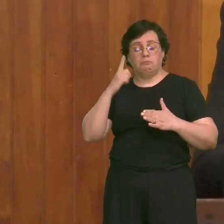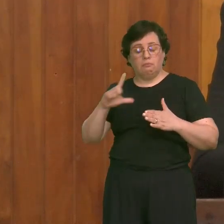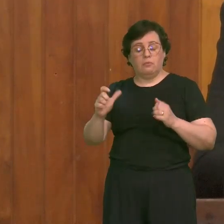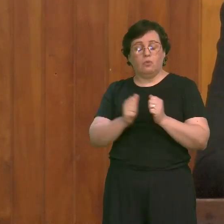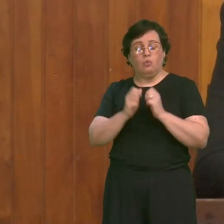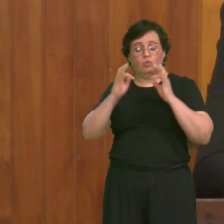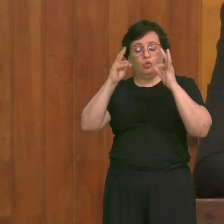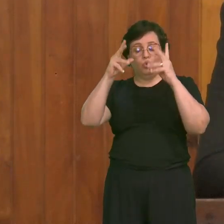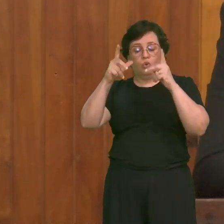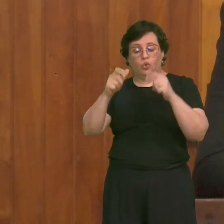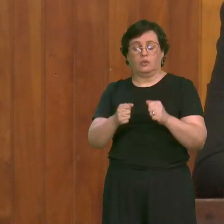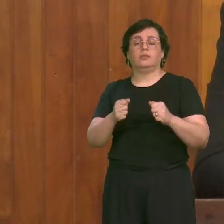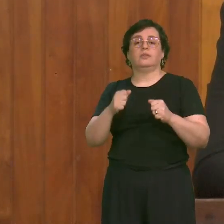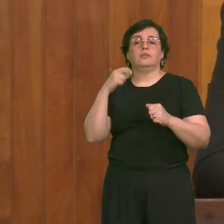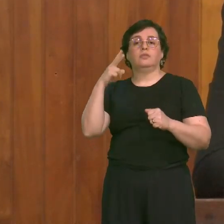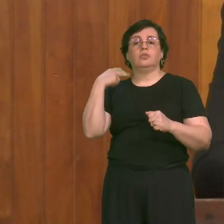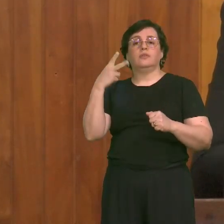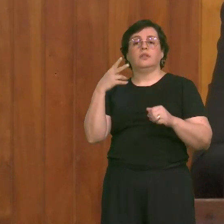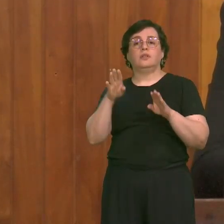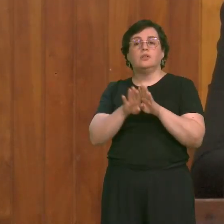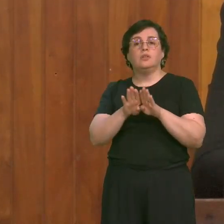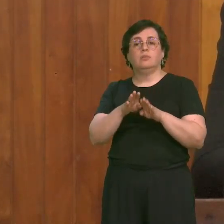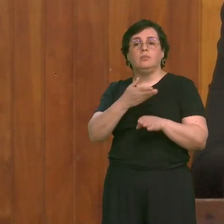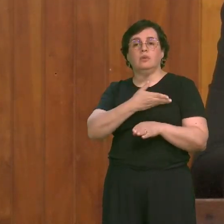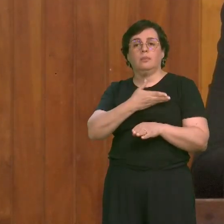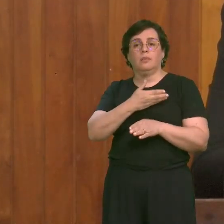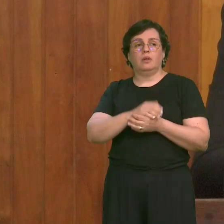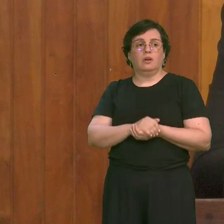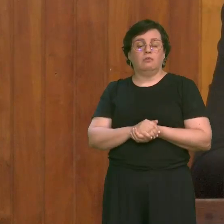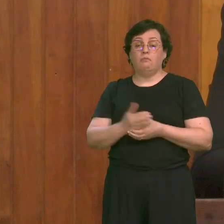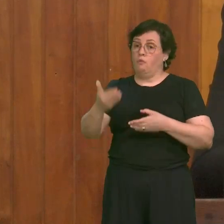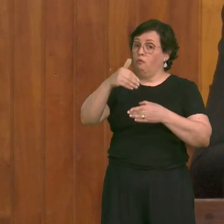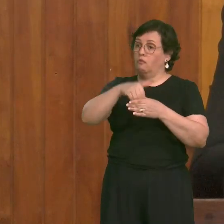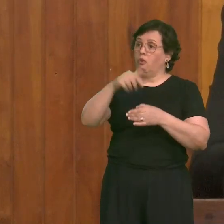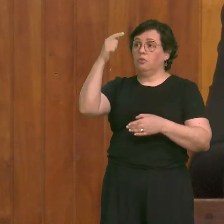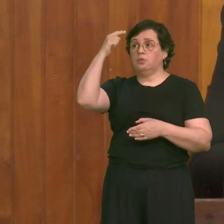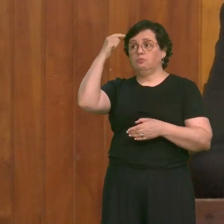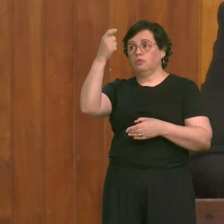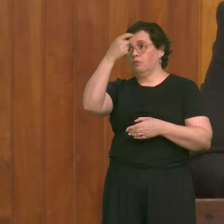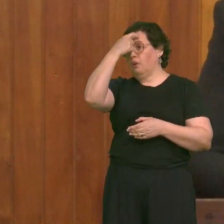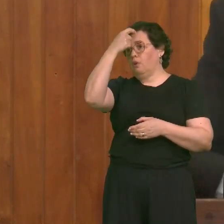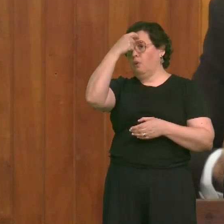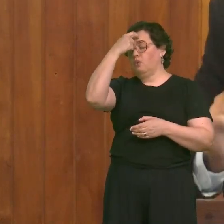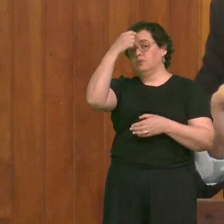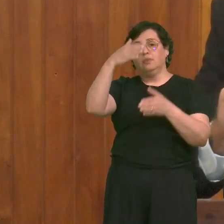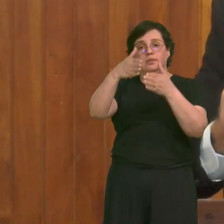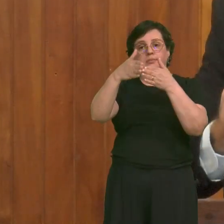as minhas emendas dos colegas os colegas votem do jeito que a consciência